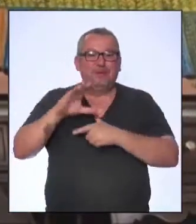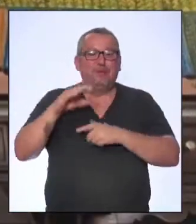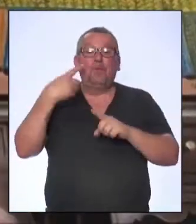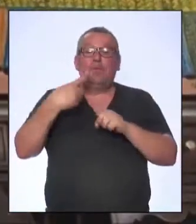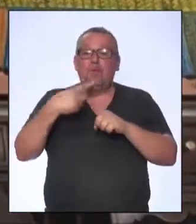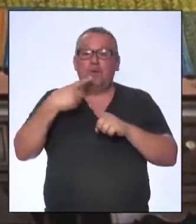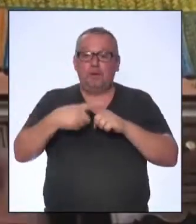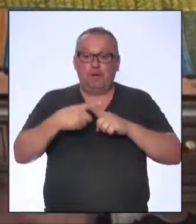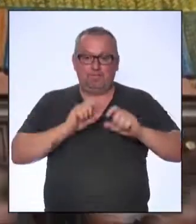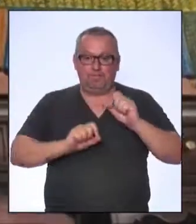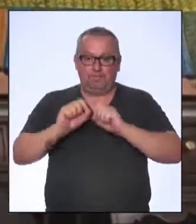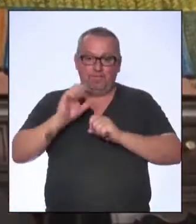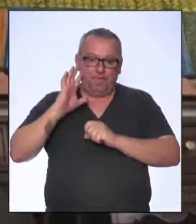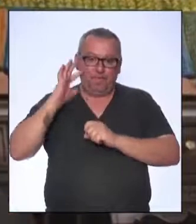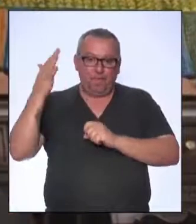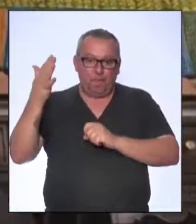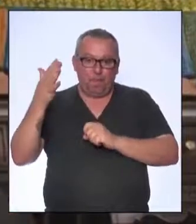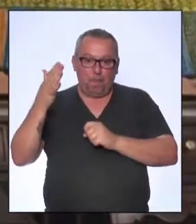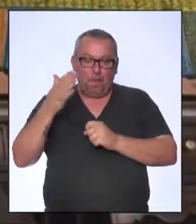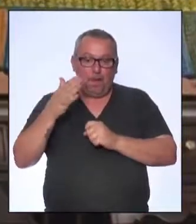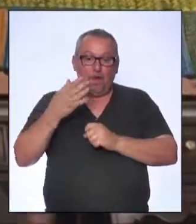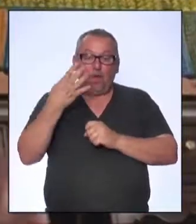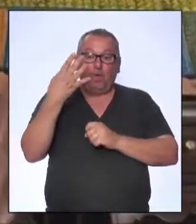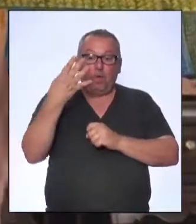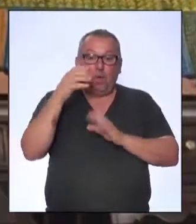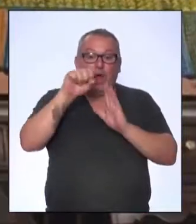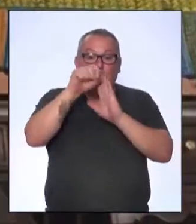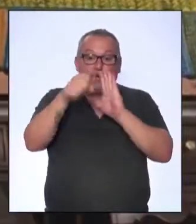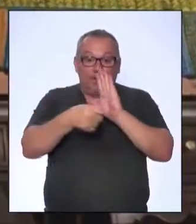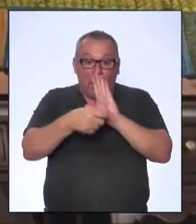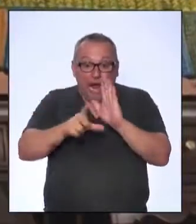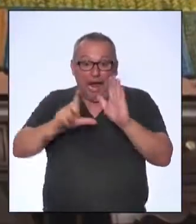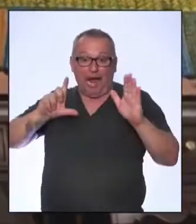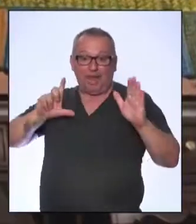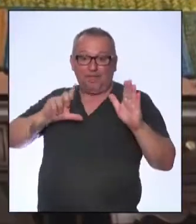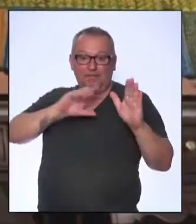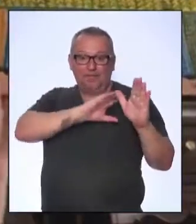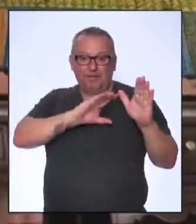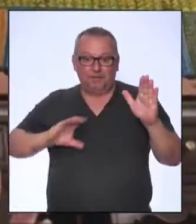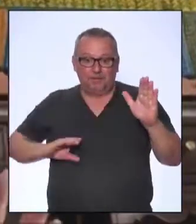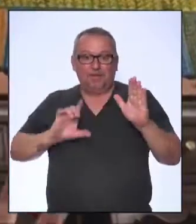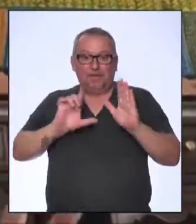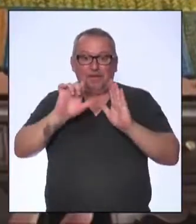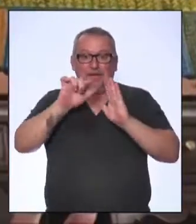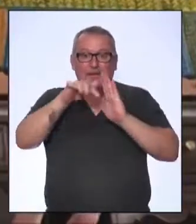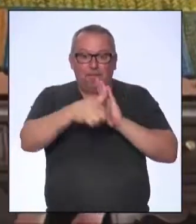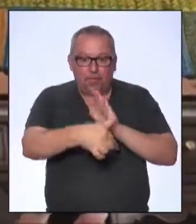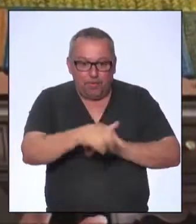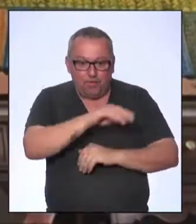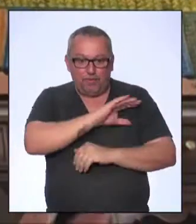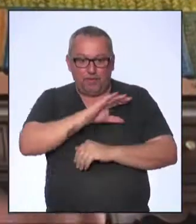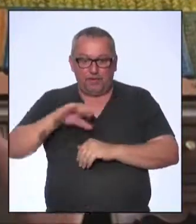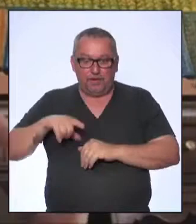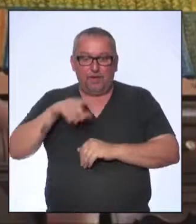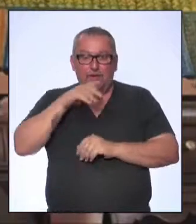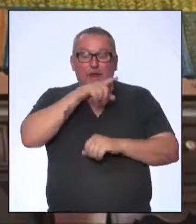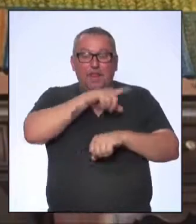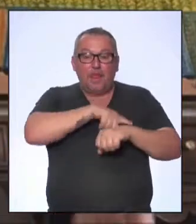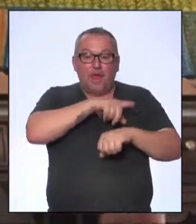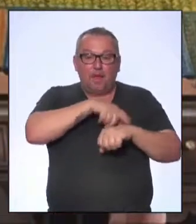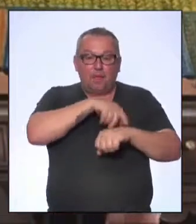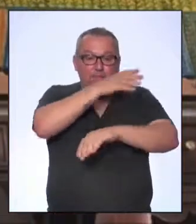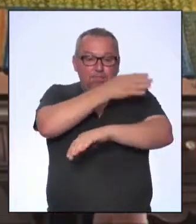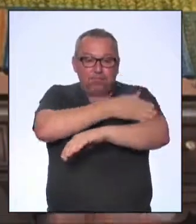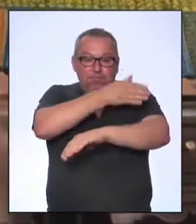Porque a partir dos 4 séculos antes de Cristo, a gente tem depois de Cristo períodos na nossa história. Você